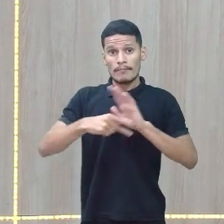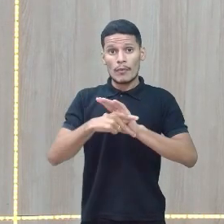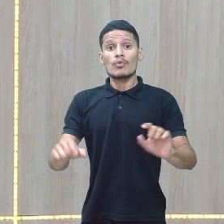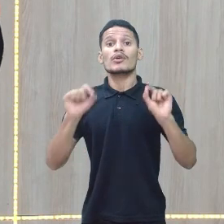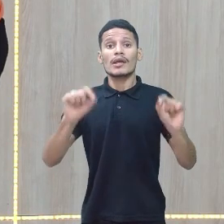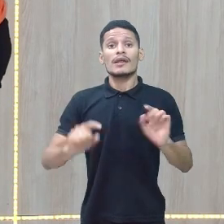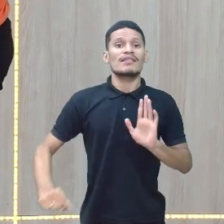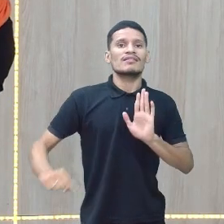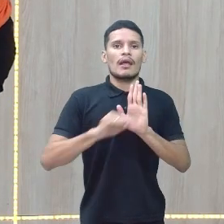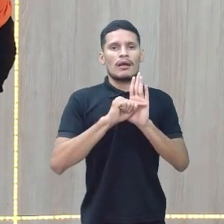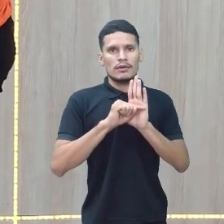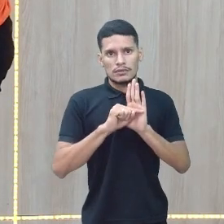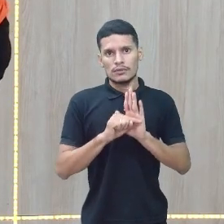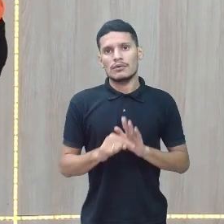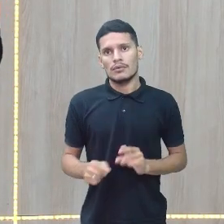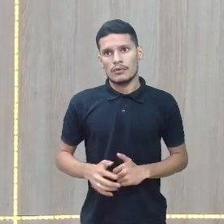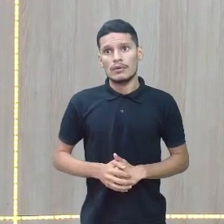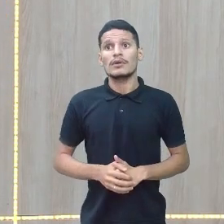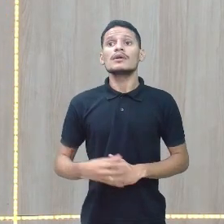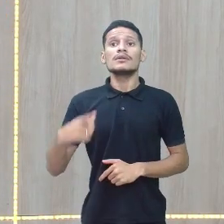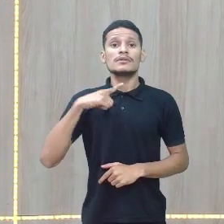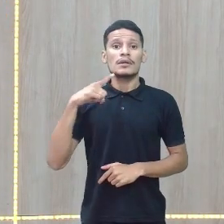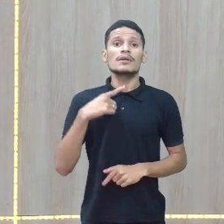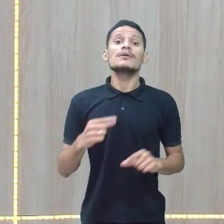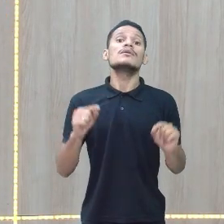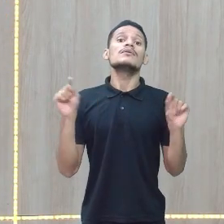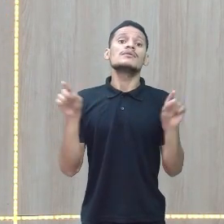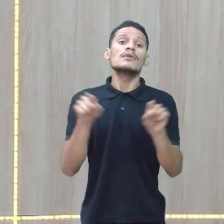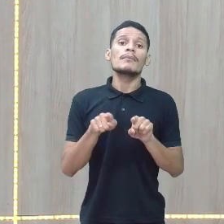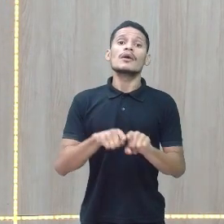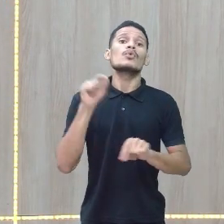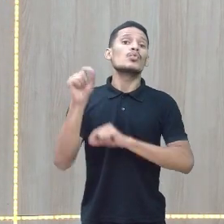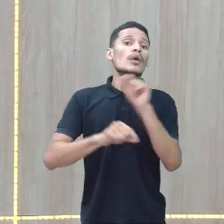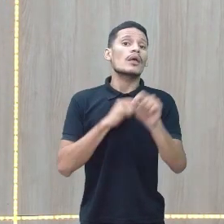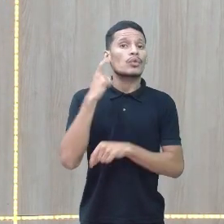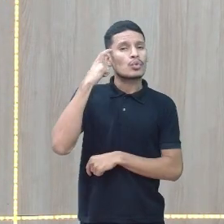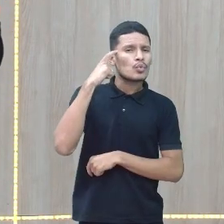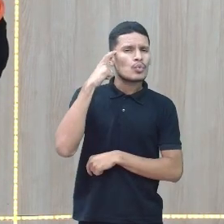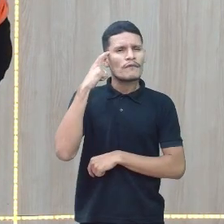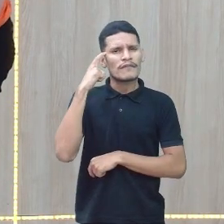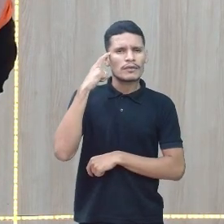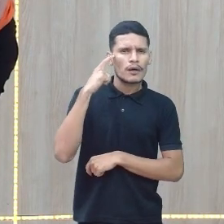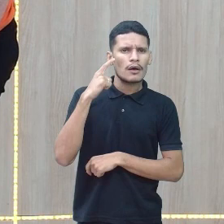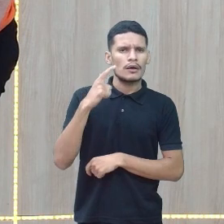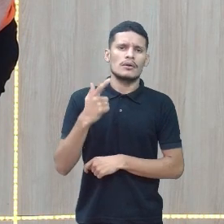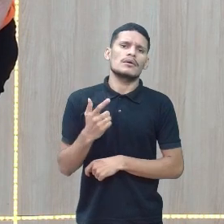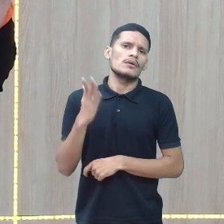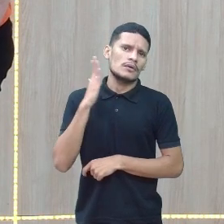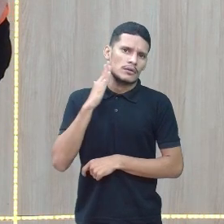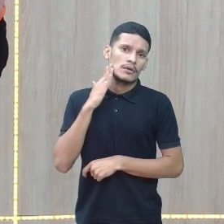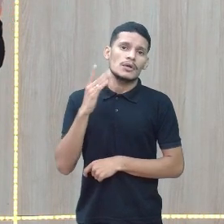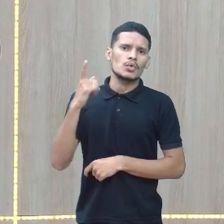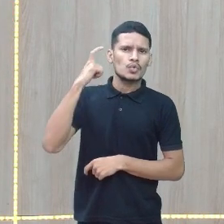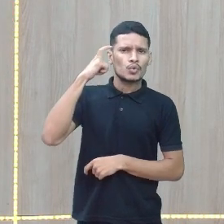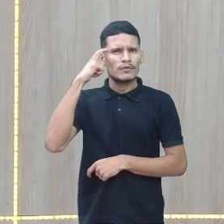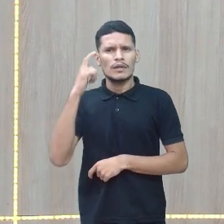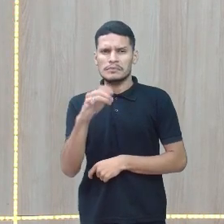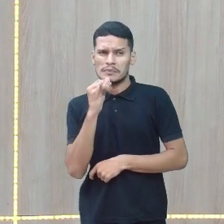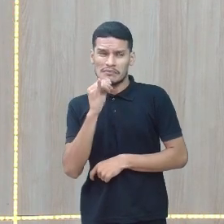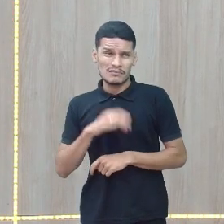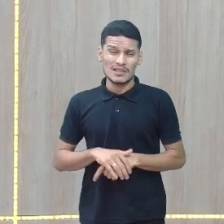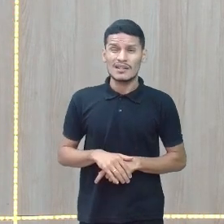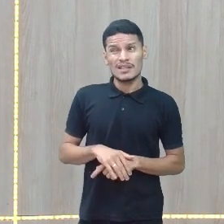negação. Nós temos também o advérbio de dúvida, não é?